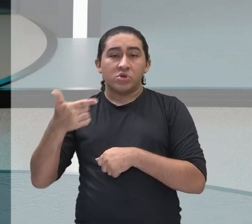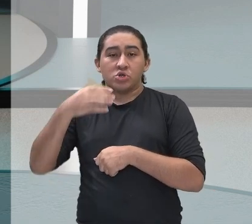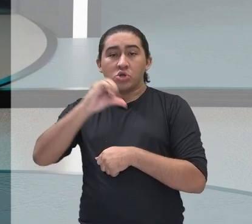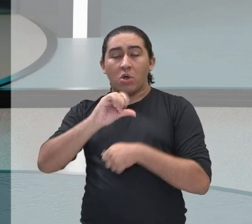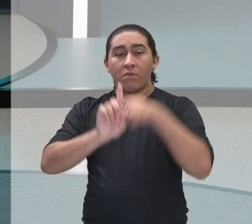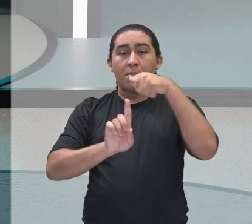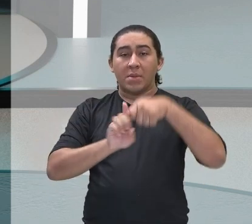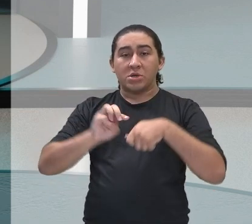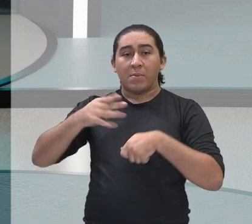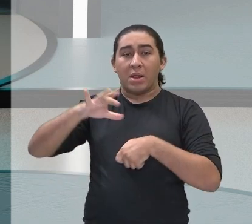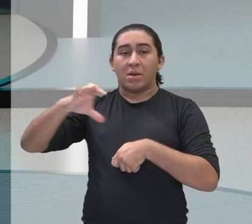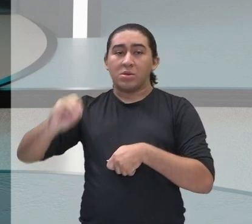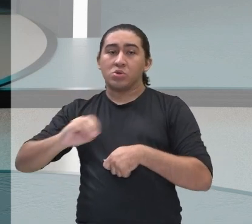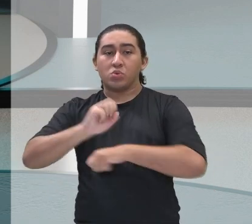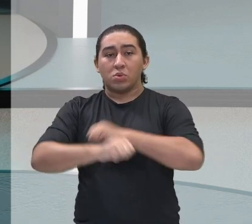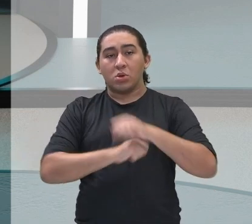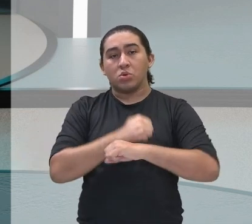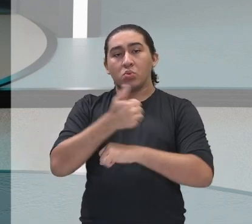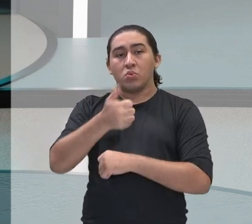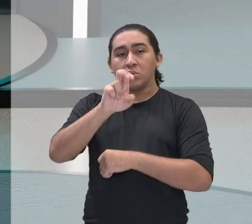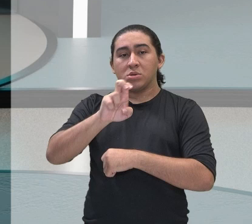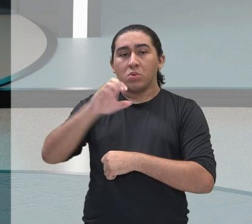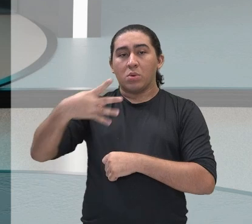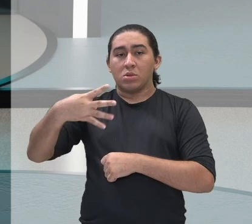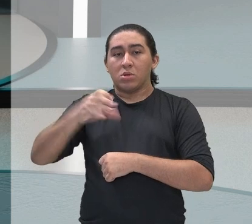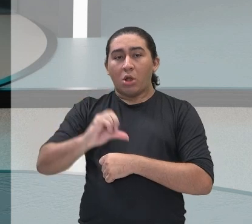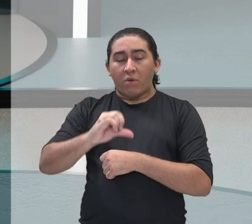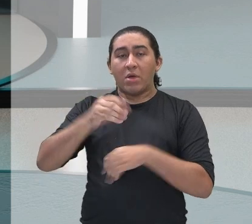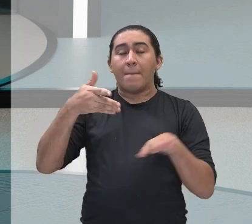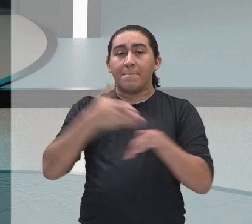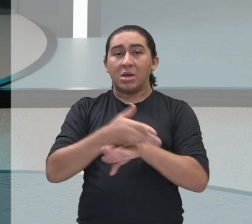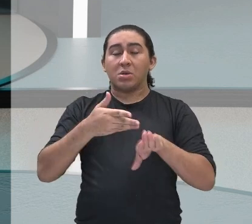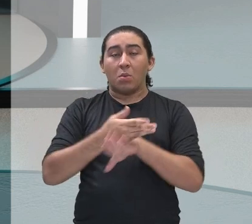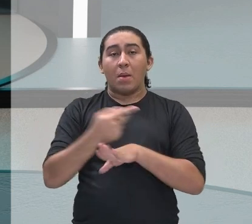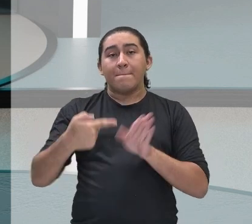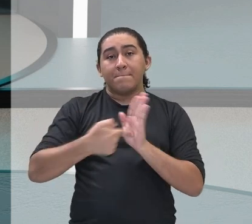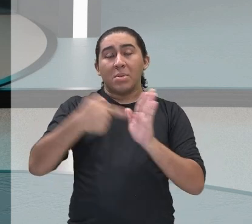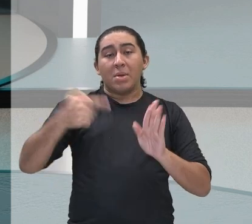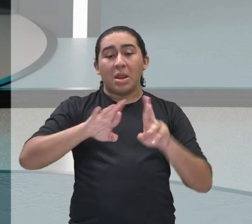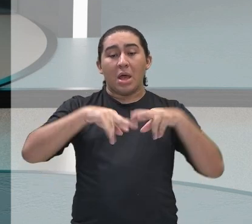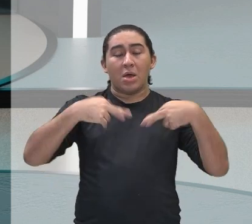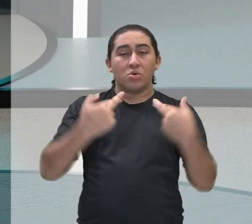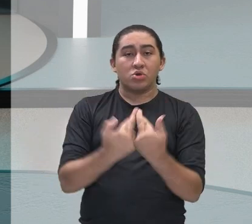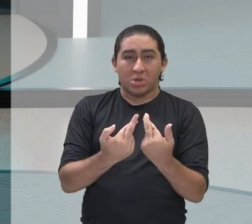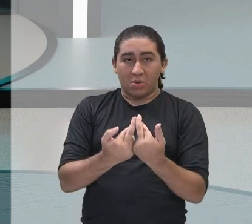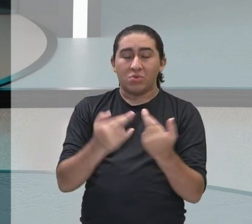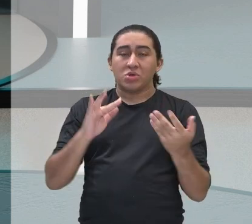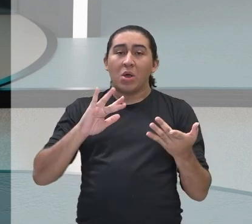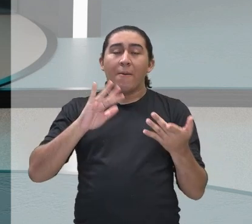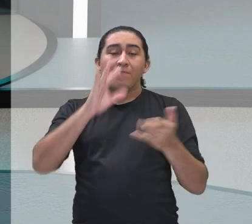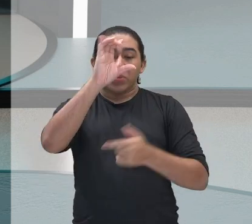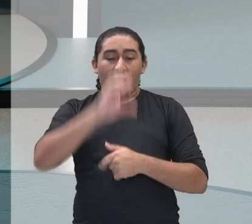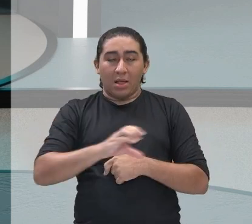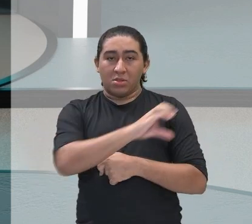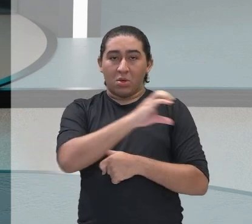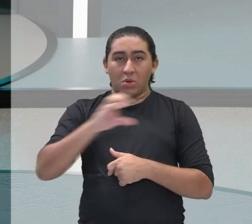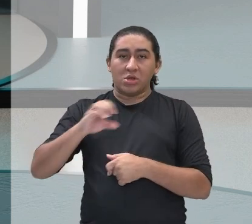participou da primeira missa celebrada nessa localidade. Ele participou da primeira missa do Brasil. Foi